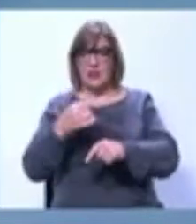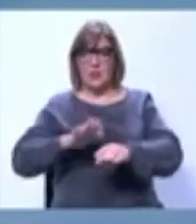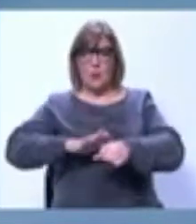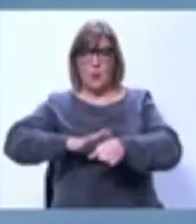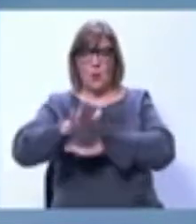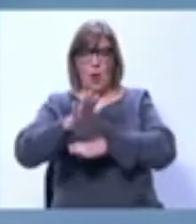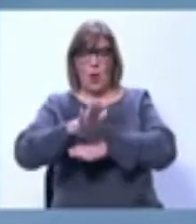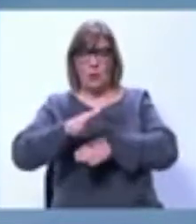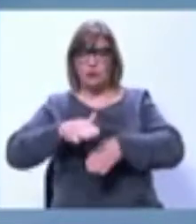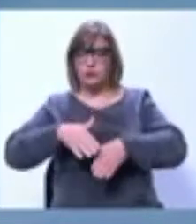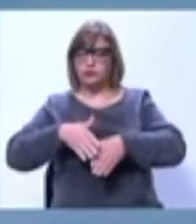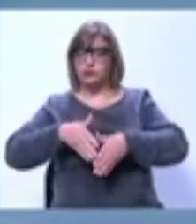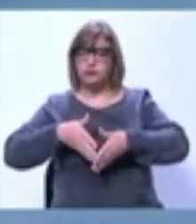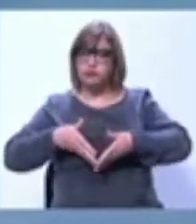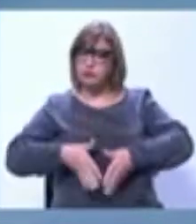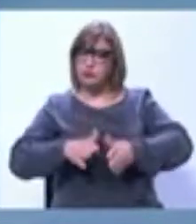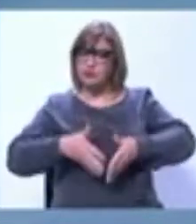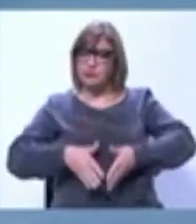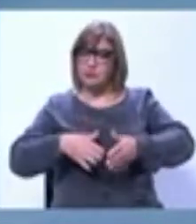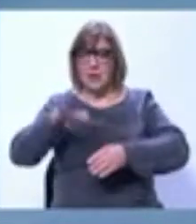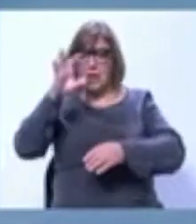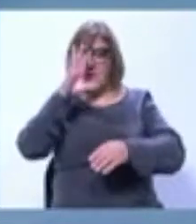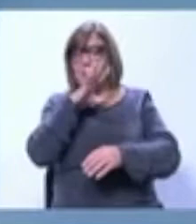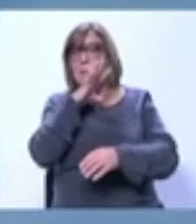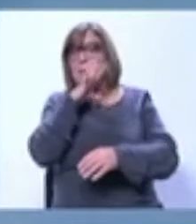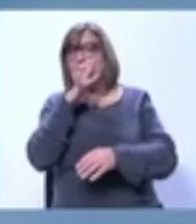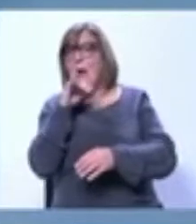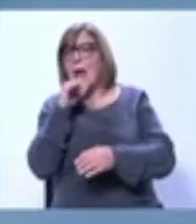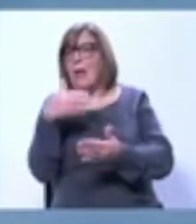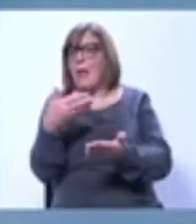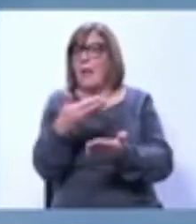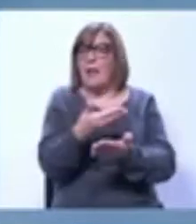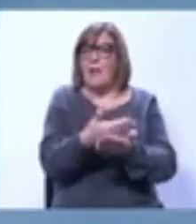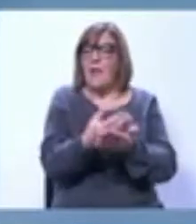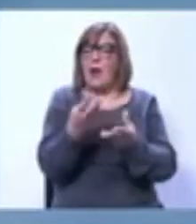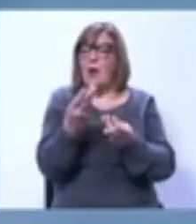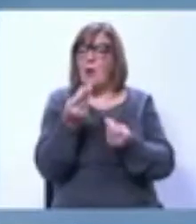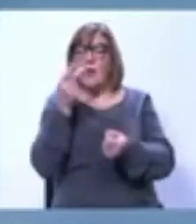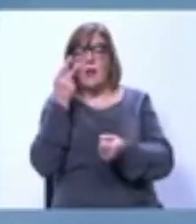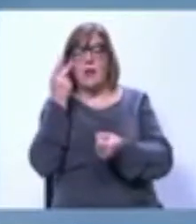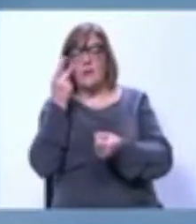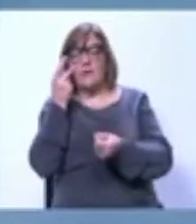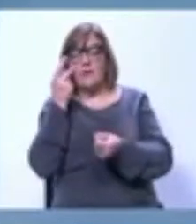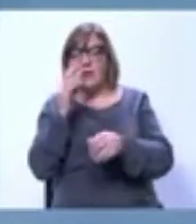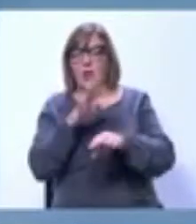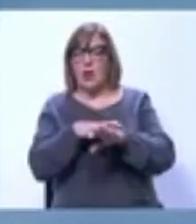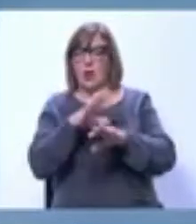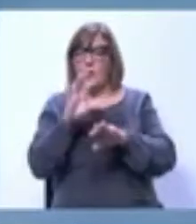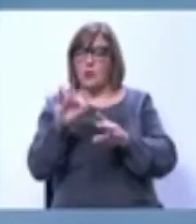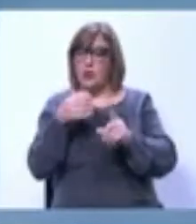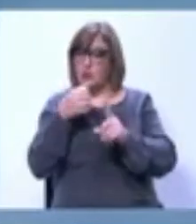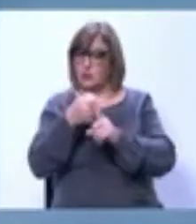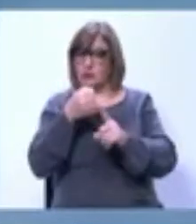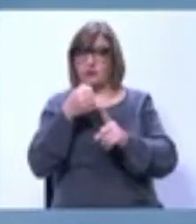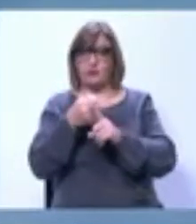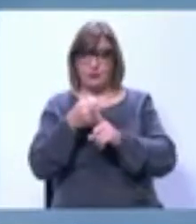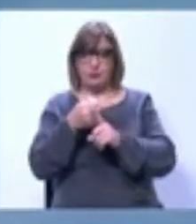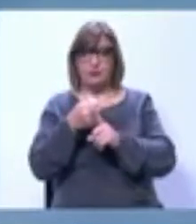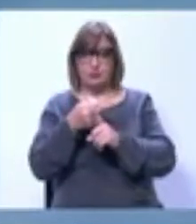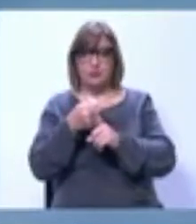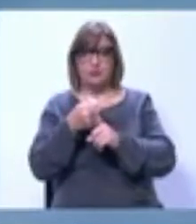sucesso reprodutivo ou seja de capacidade de ser mãe em termos de qualidade de vida por isso é que aposta deve ser